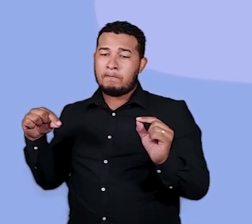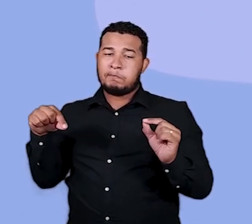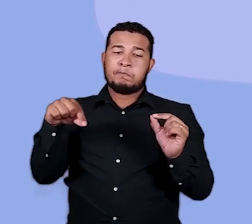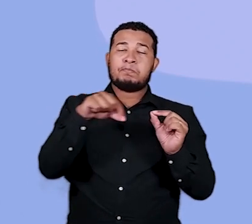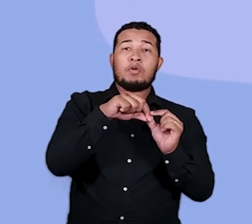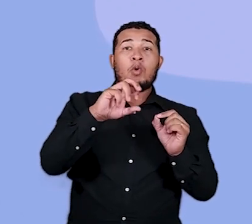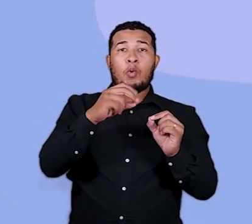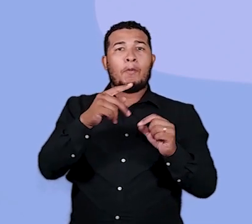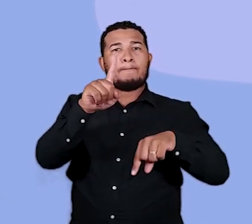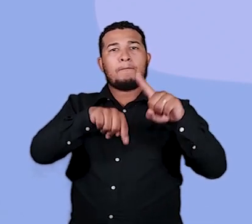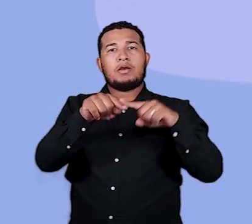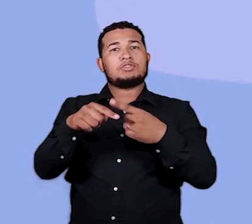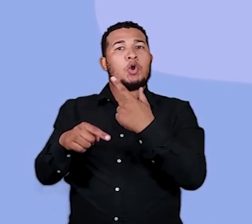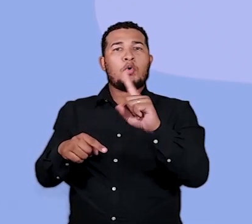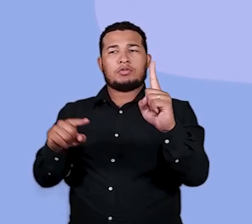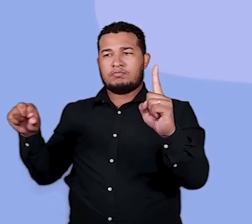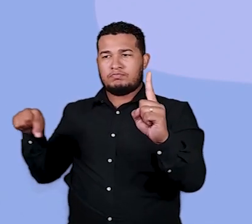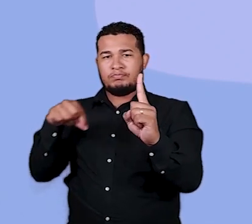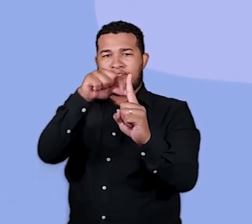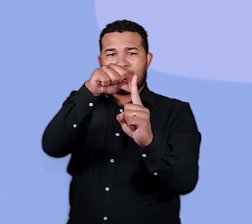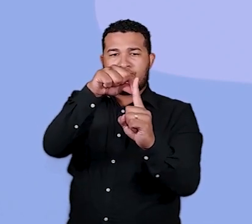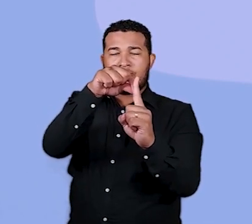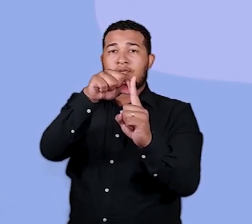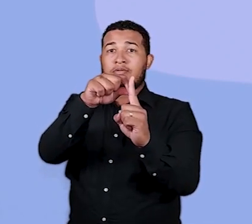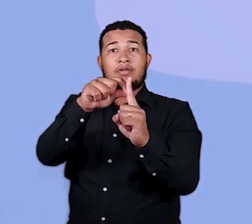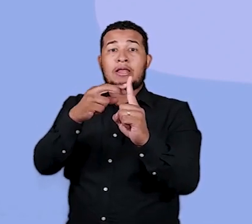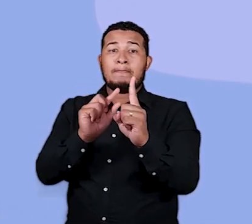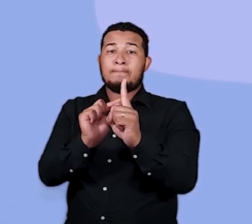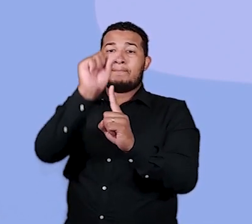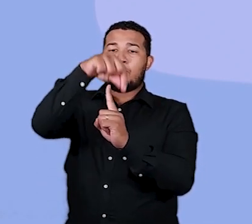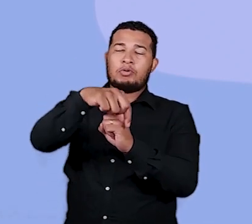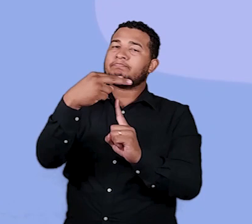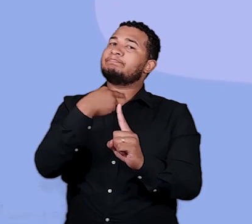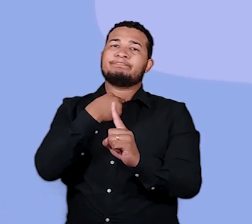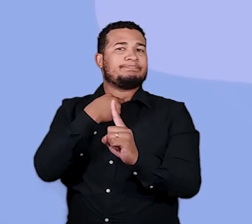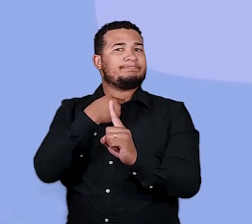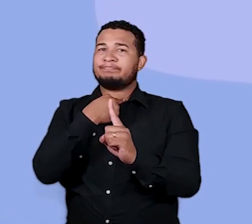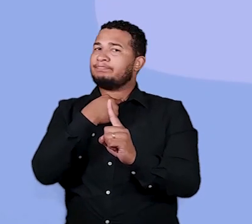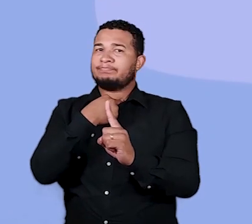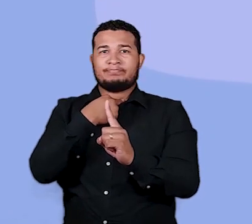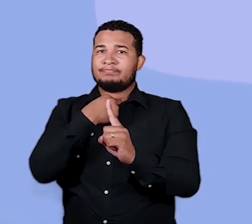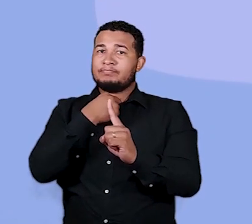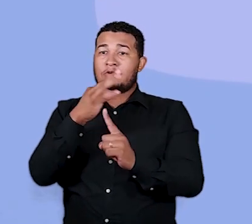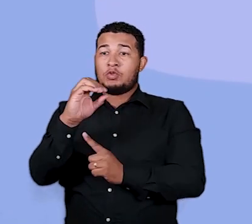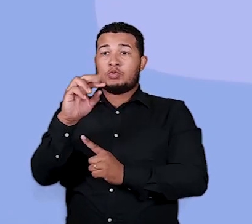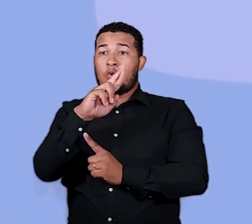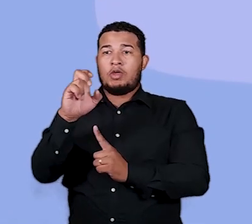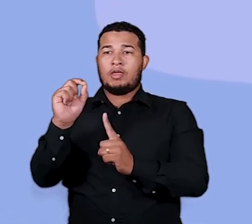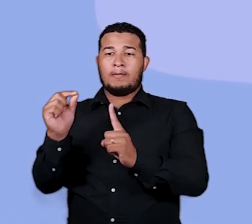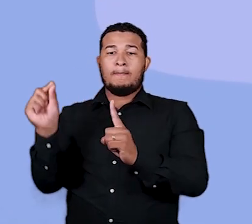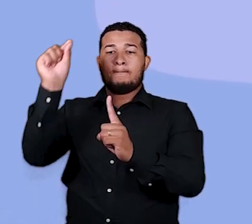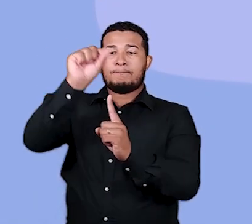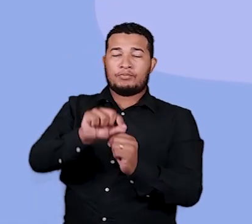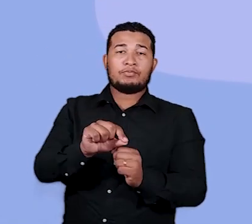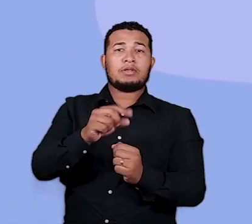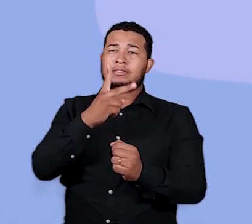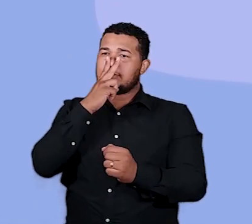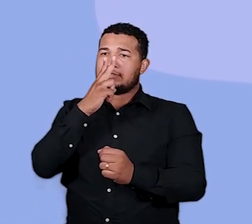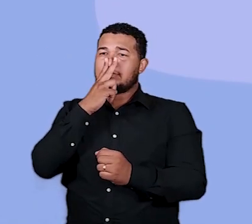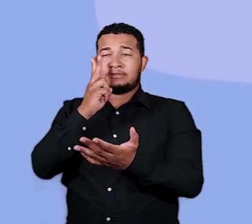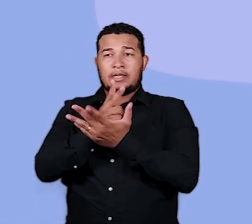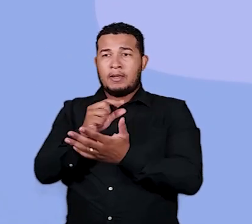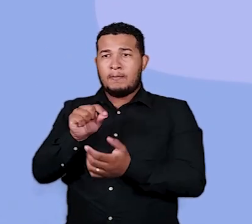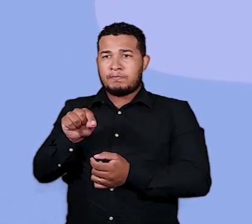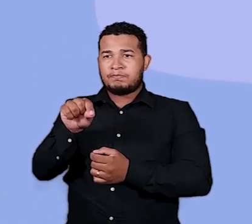final do tabuleiro ou ser bloqueado por outra peça. Ele não pode pular outras peças. A torre captura no